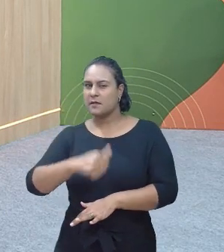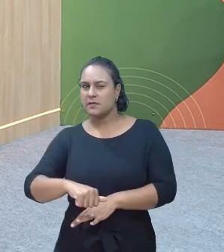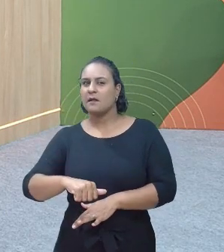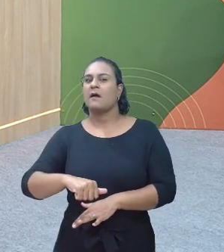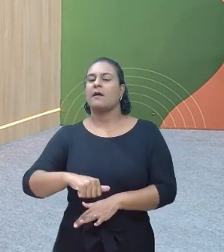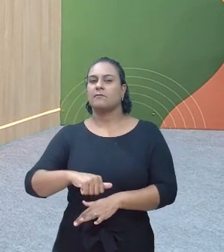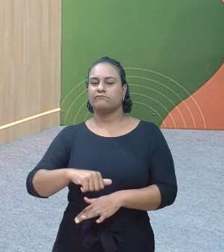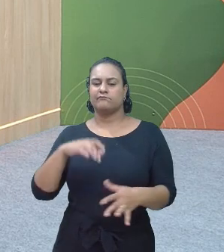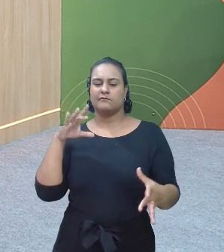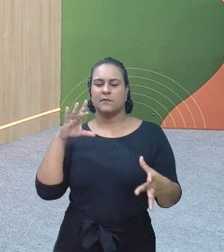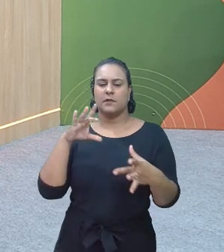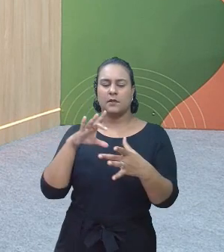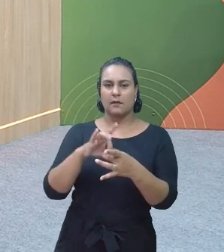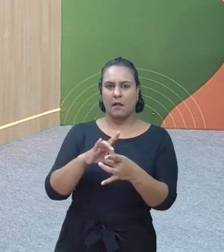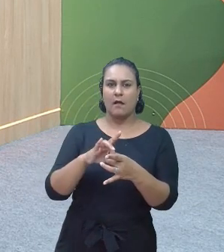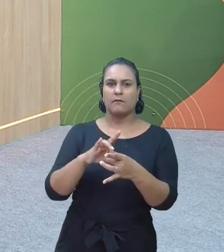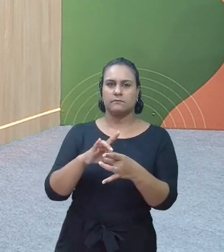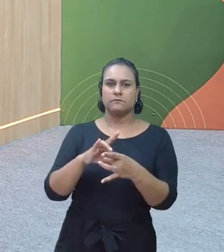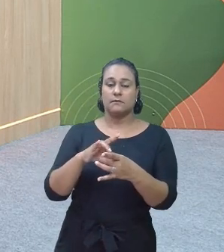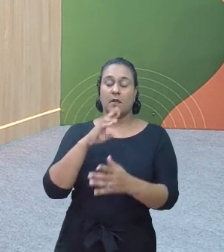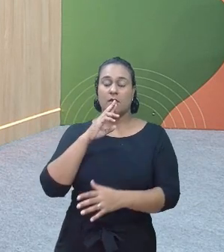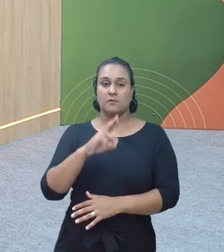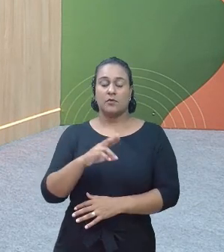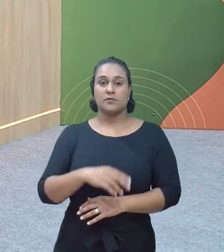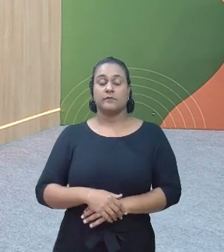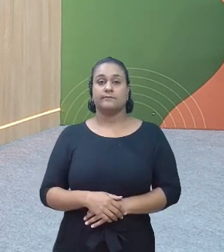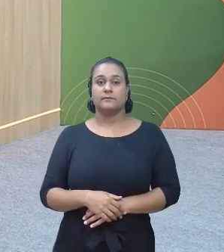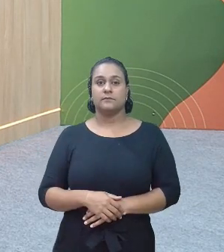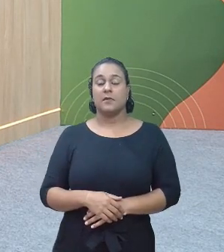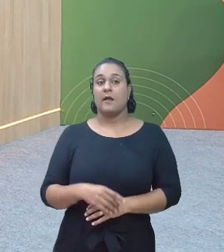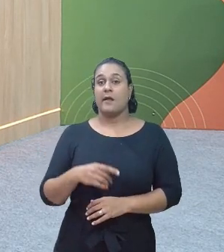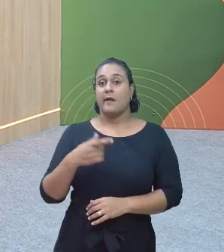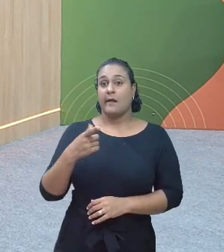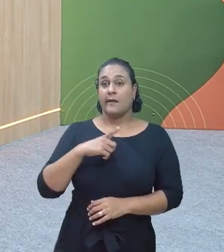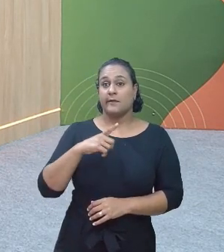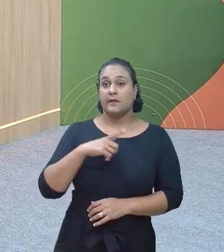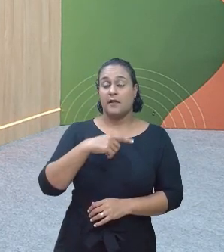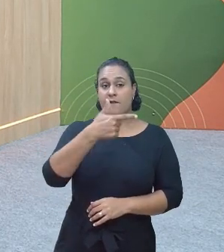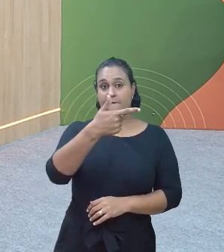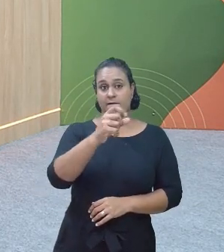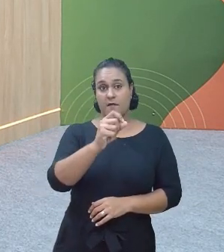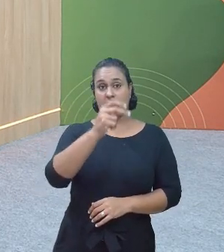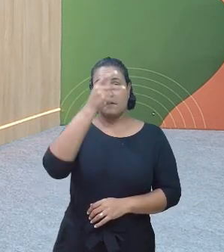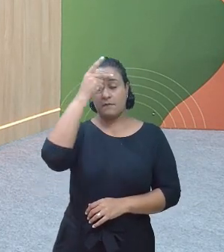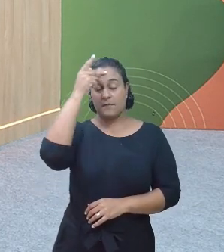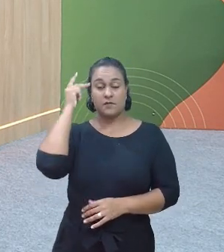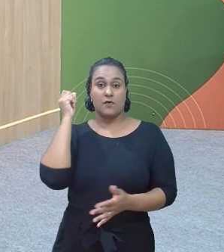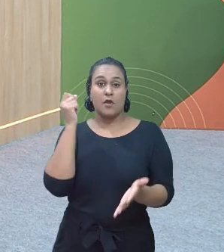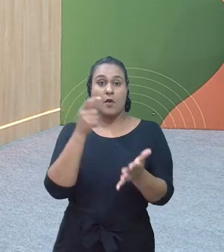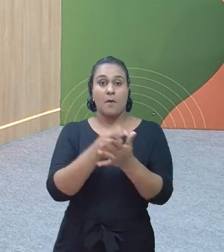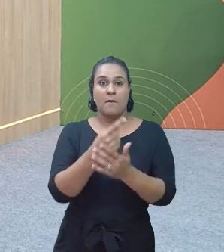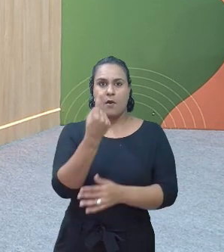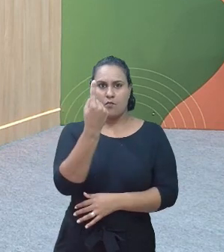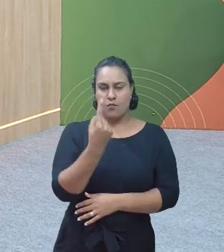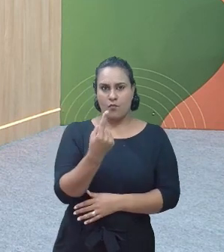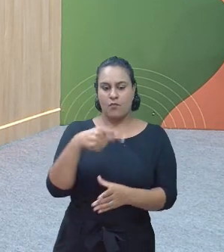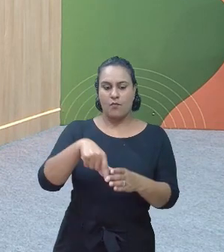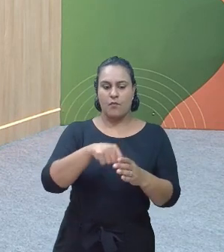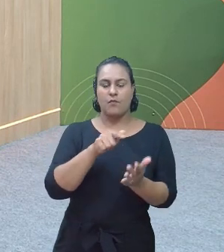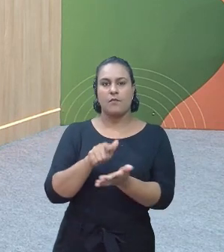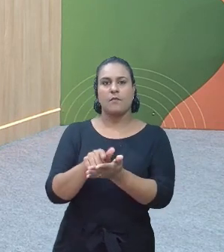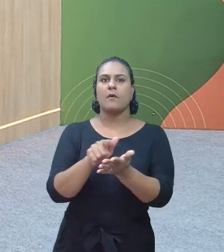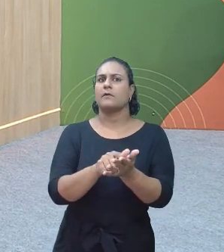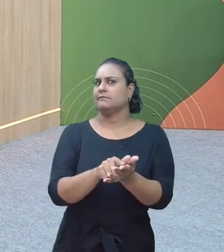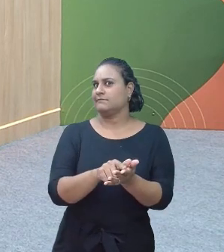dessa junção, dessa interpretação. Aqui, por mais que a gente saiba que 20 pessoas compraram um bilhete, fica fácil